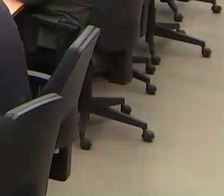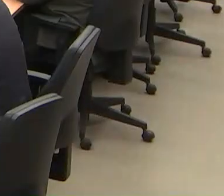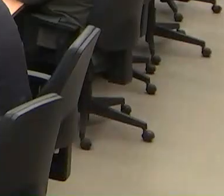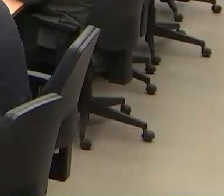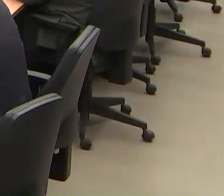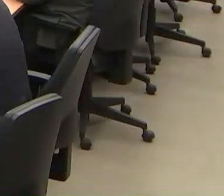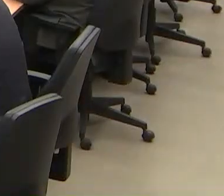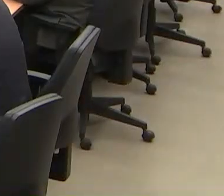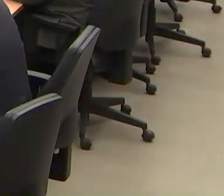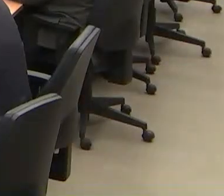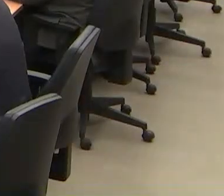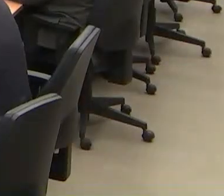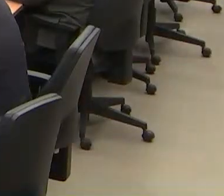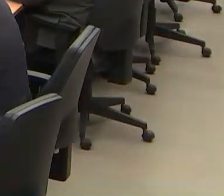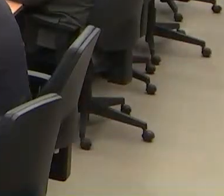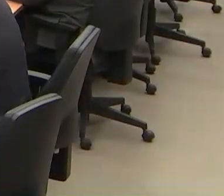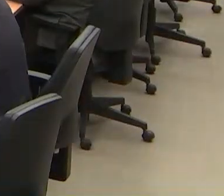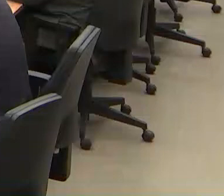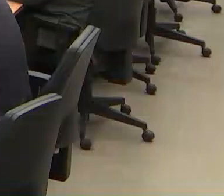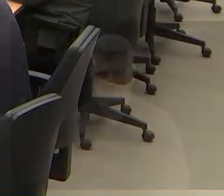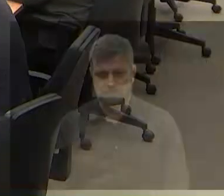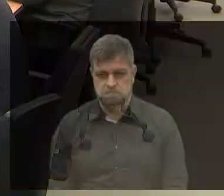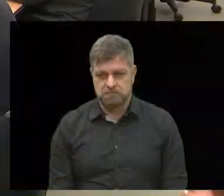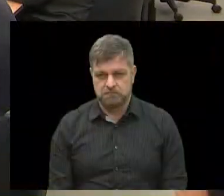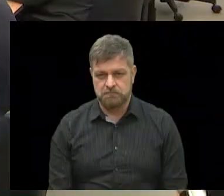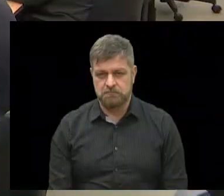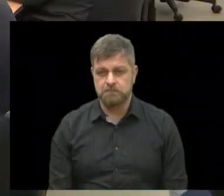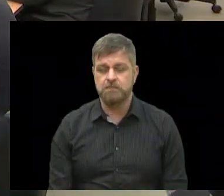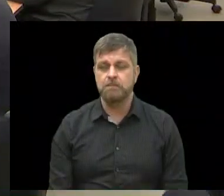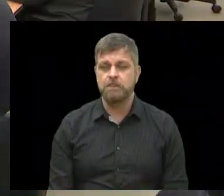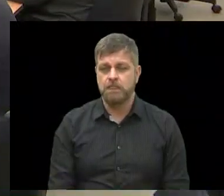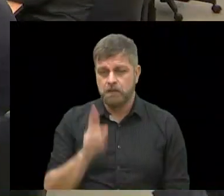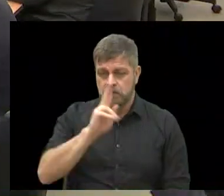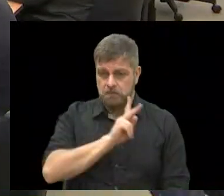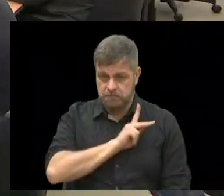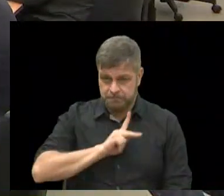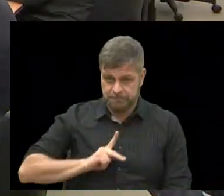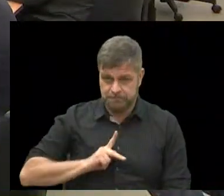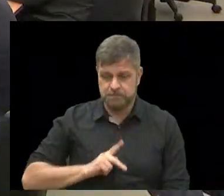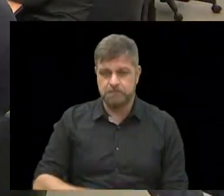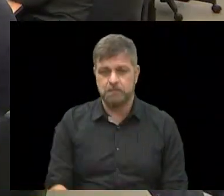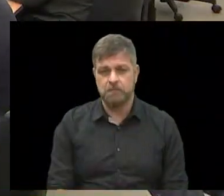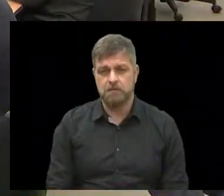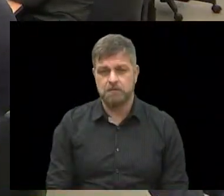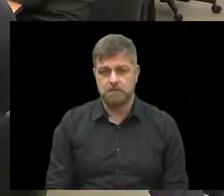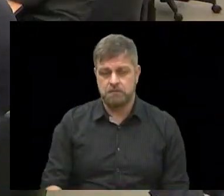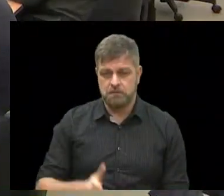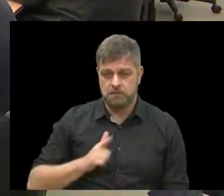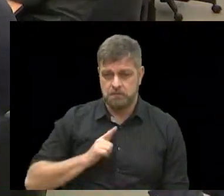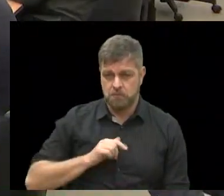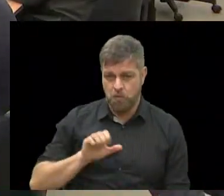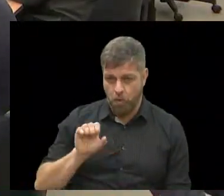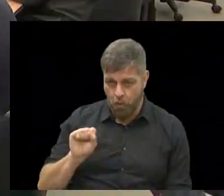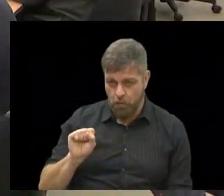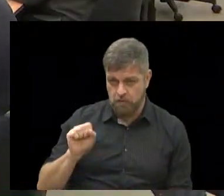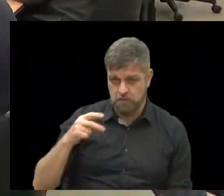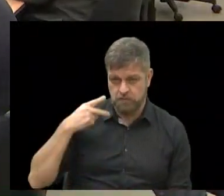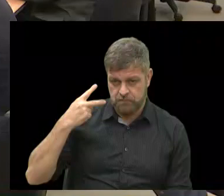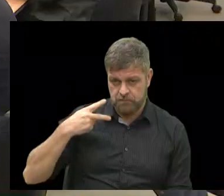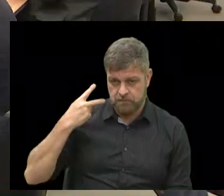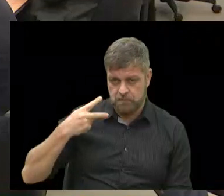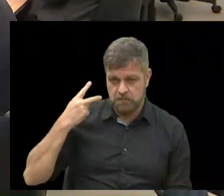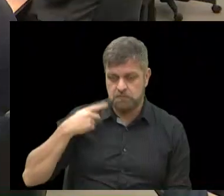Não, ele votou dessa forma, José Carlos. Senhor presidente Marcos Bernardelli, temos 8